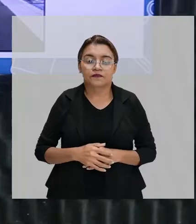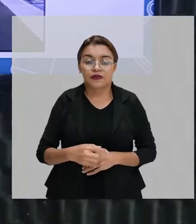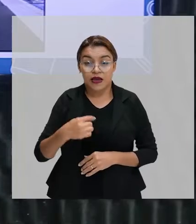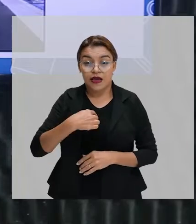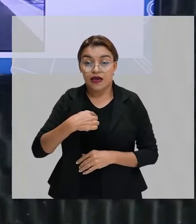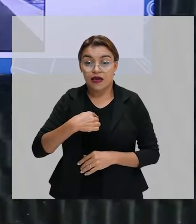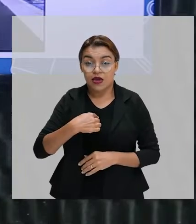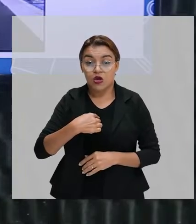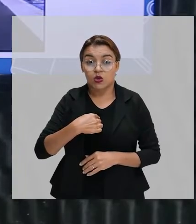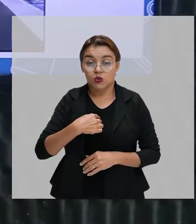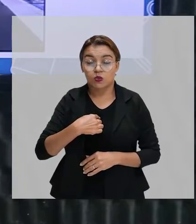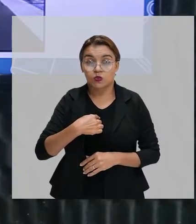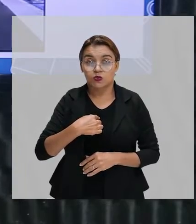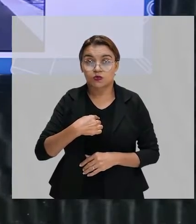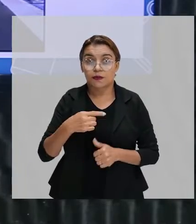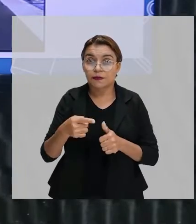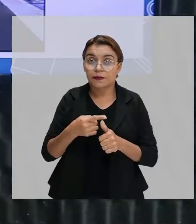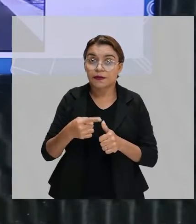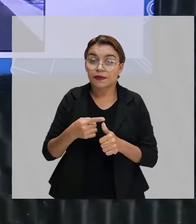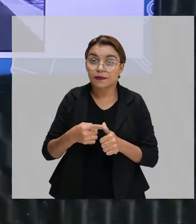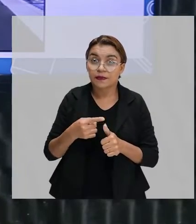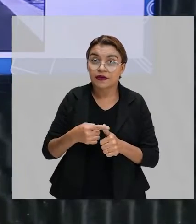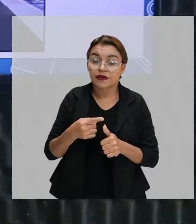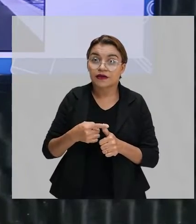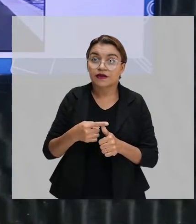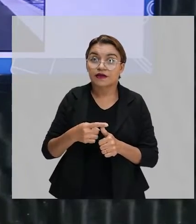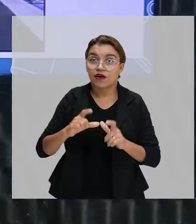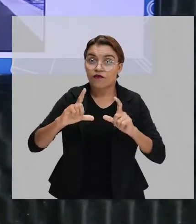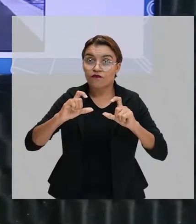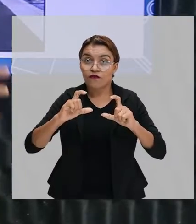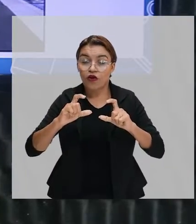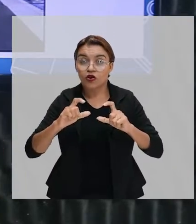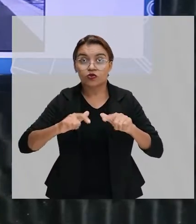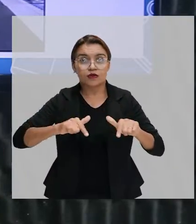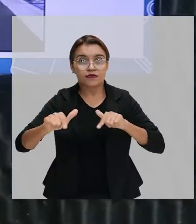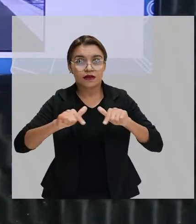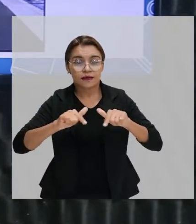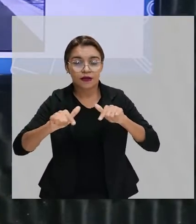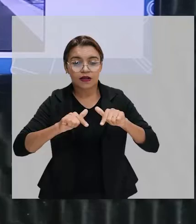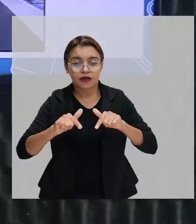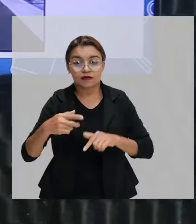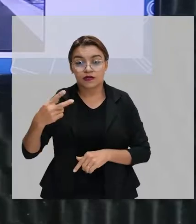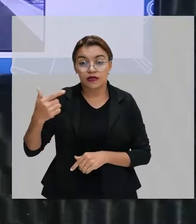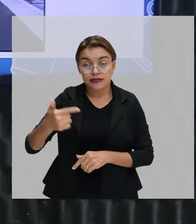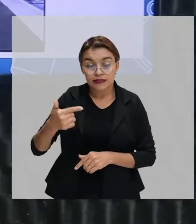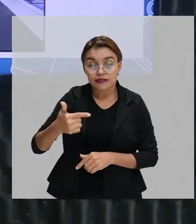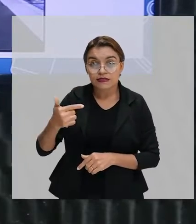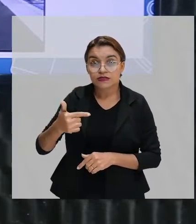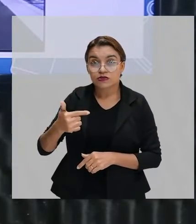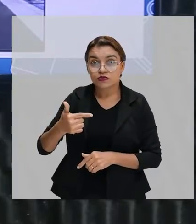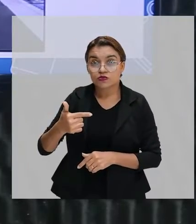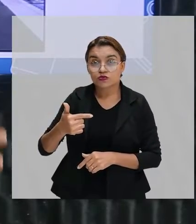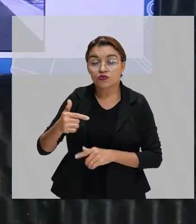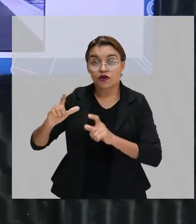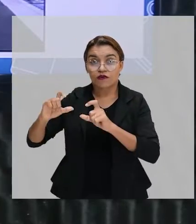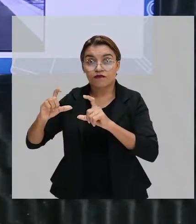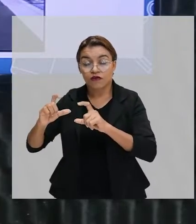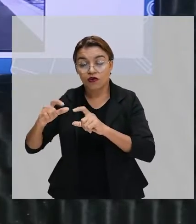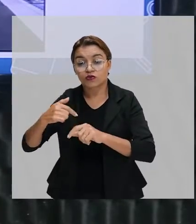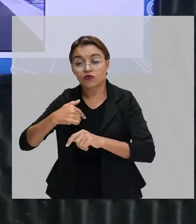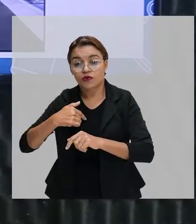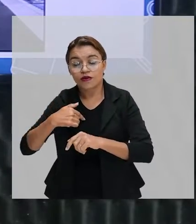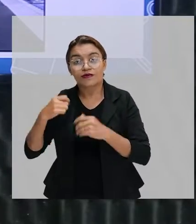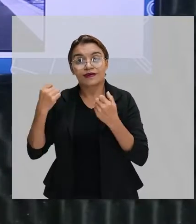tô aqui na primeira foto trabalhando já na segunda foto eu estou ali term finalizando uma série de